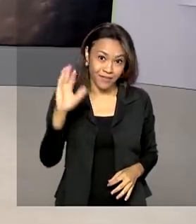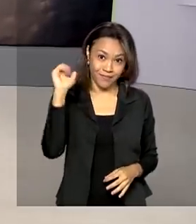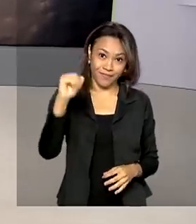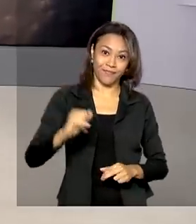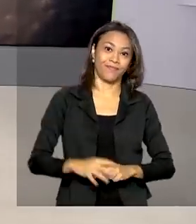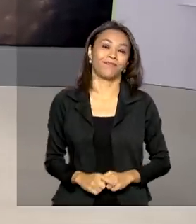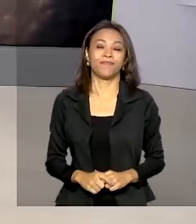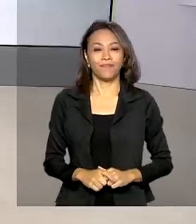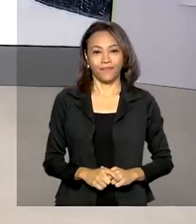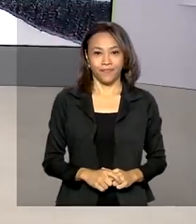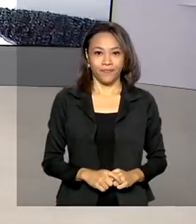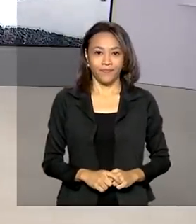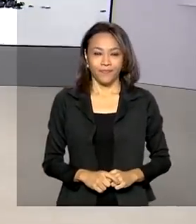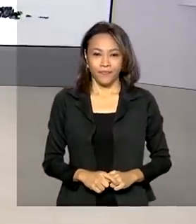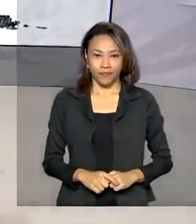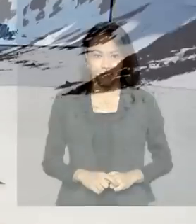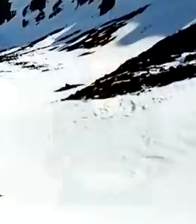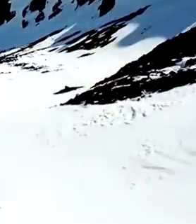tchau.